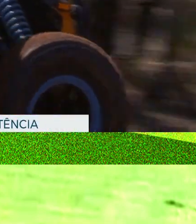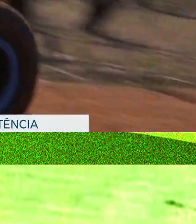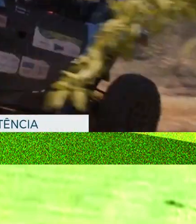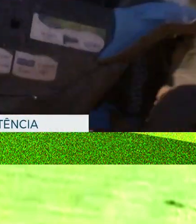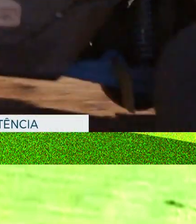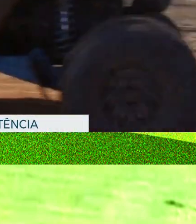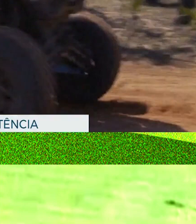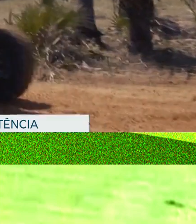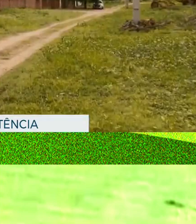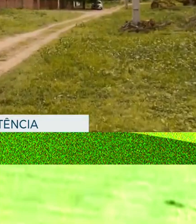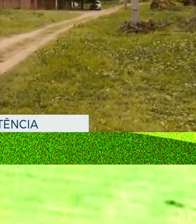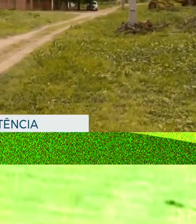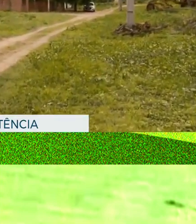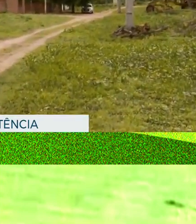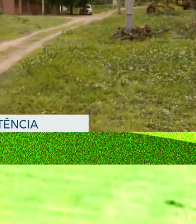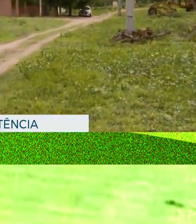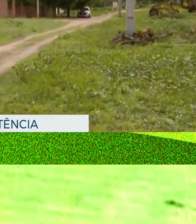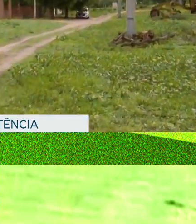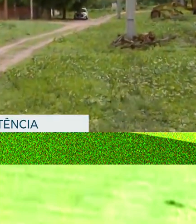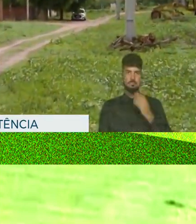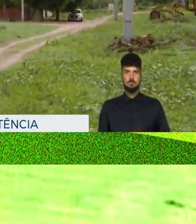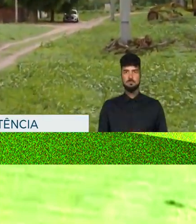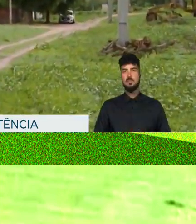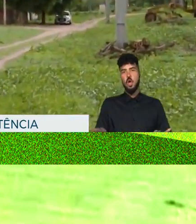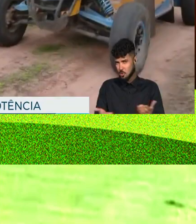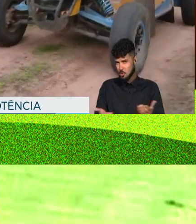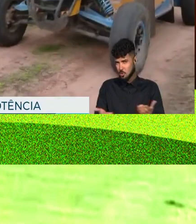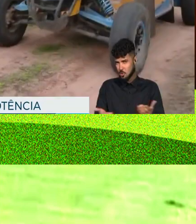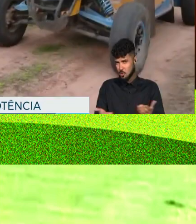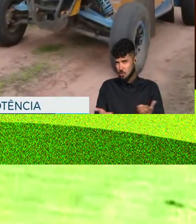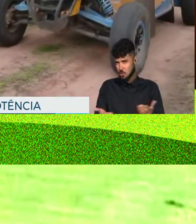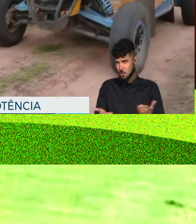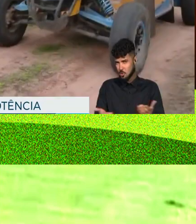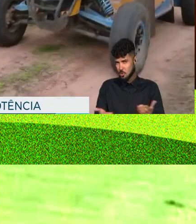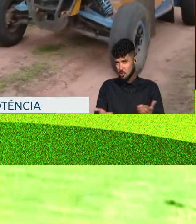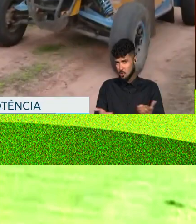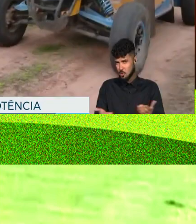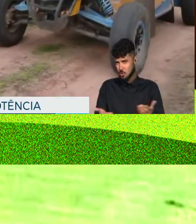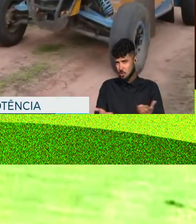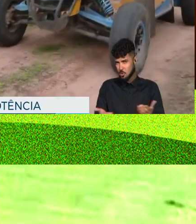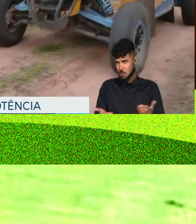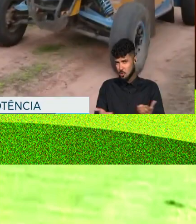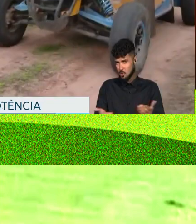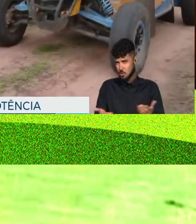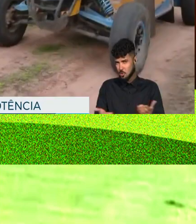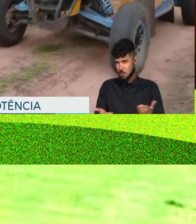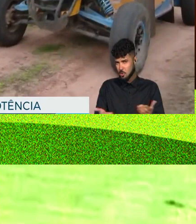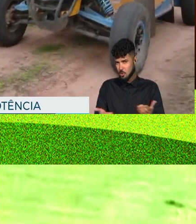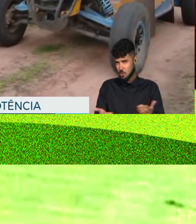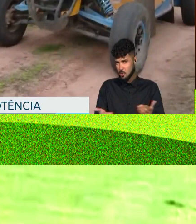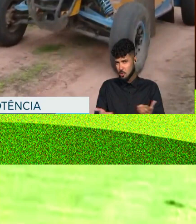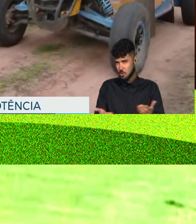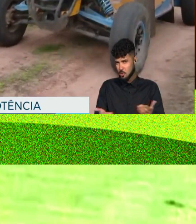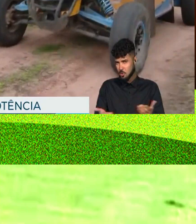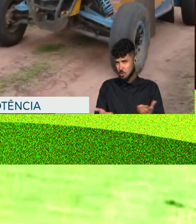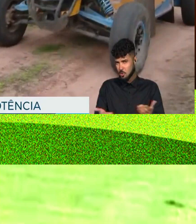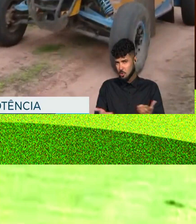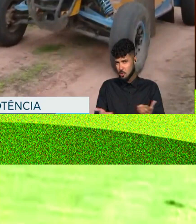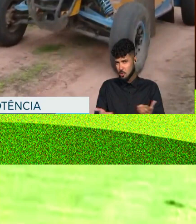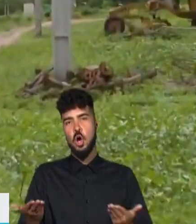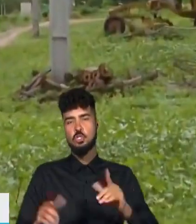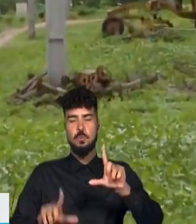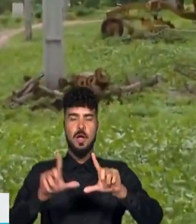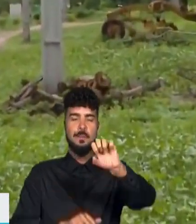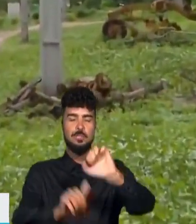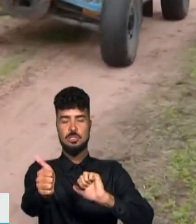são pequenos veículos que chamam a atenção pelas trilhas do Rally Piocerá. Veículos utilitários, vamos